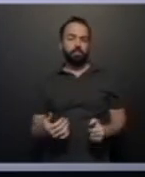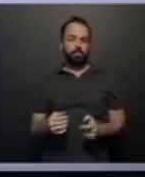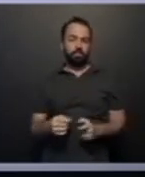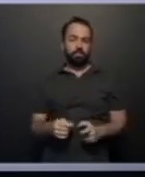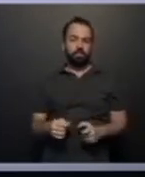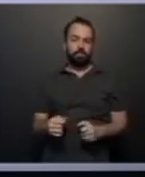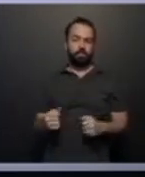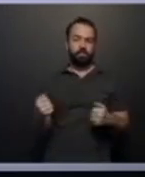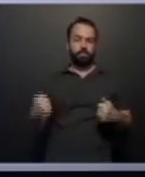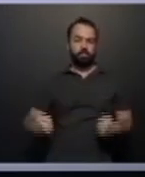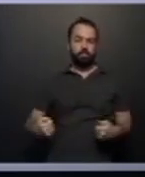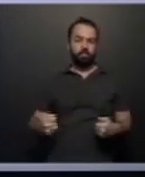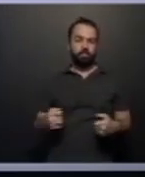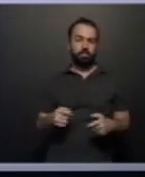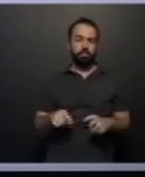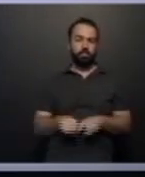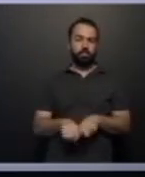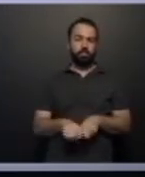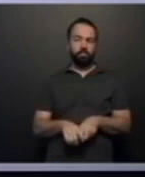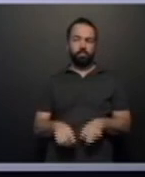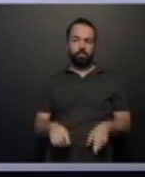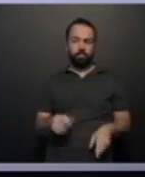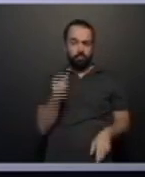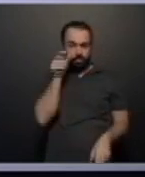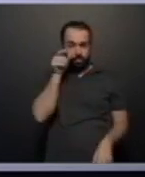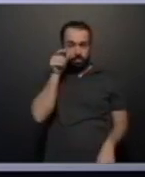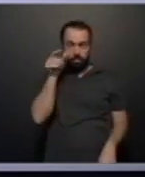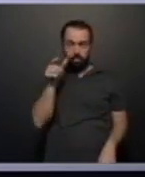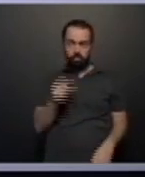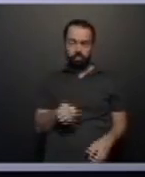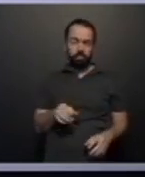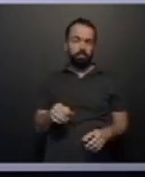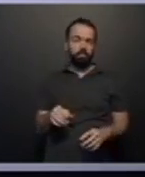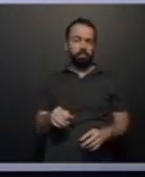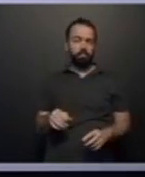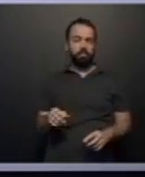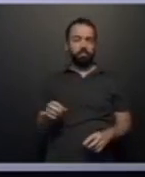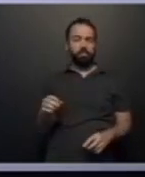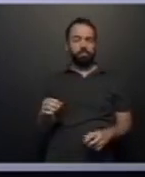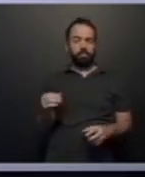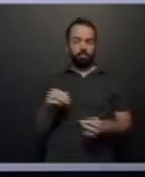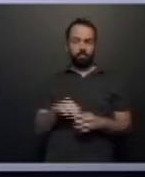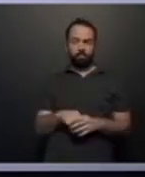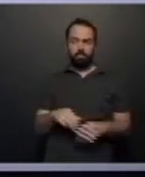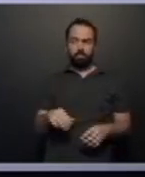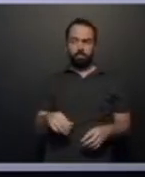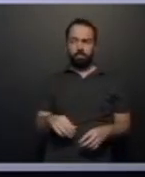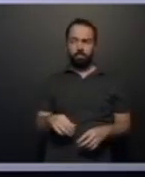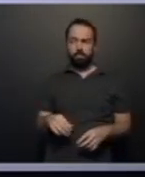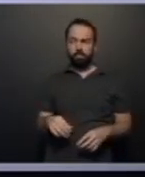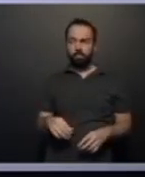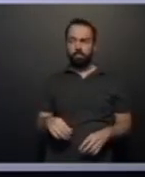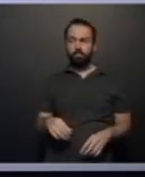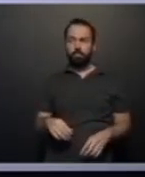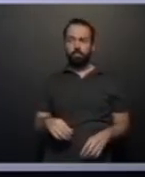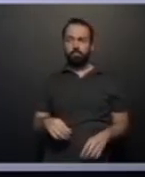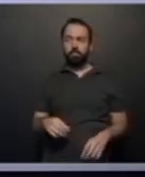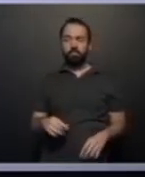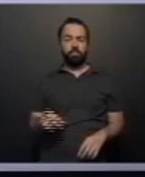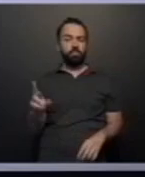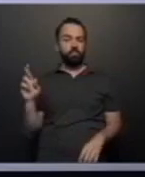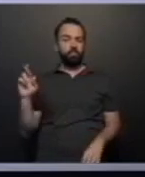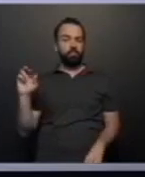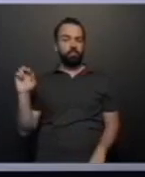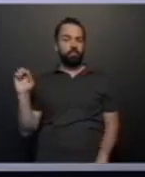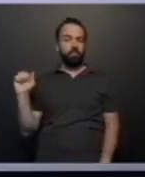também perceber que os racionais compreendem os naturais e os inteiros. Então, o que seria os